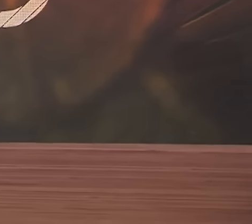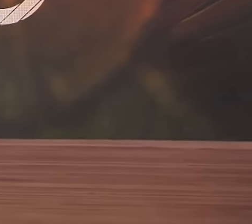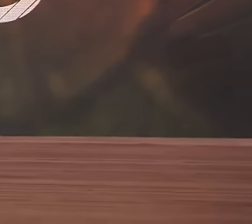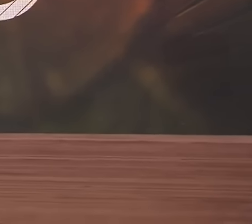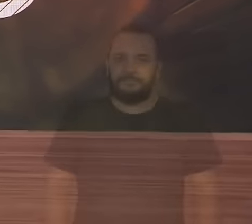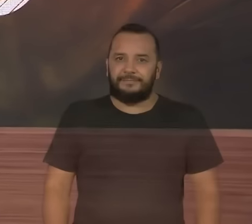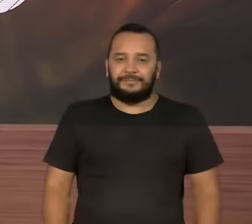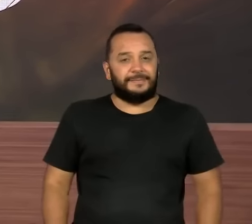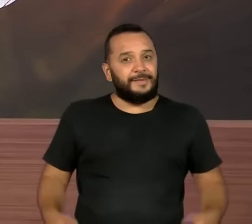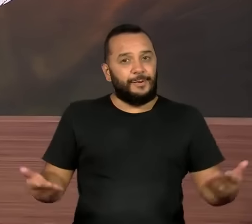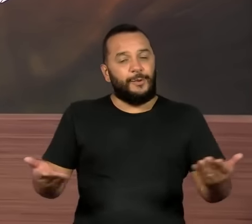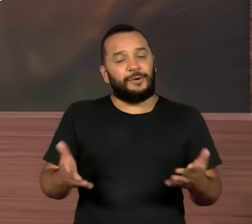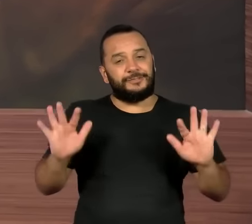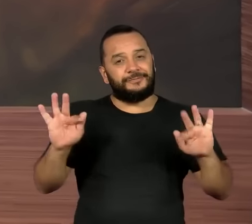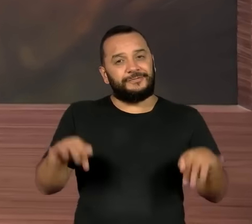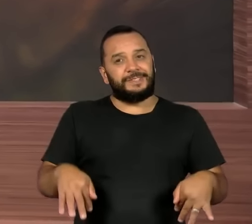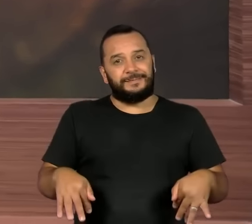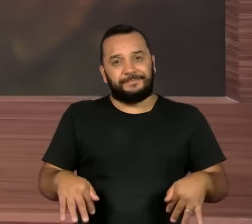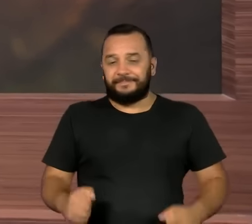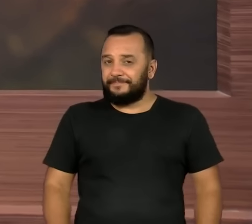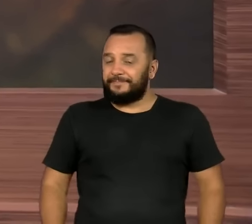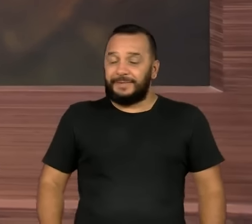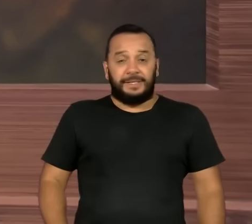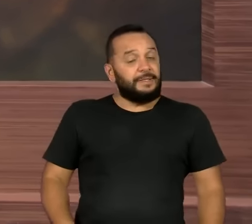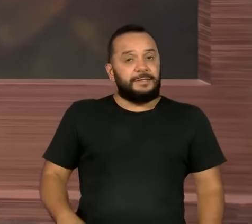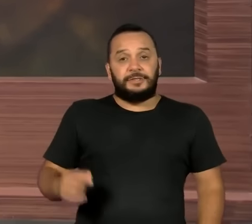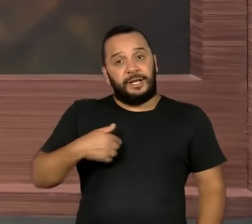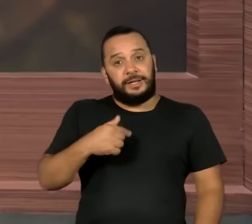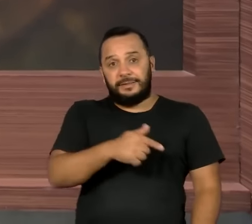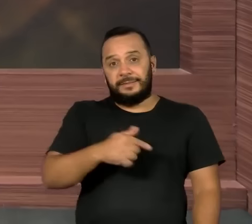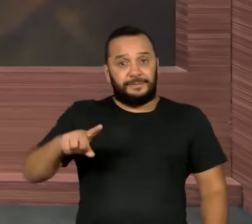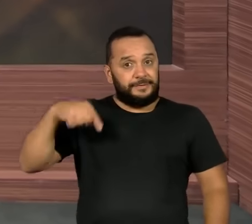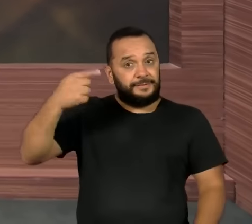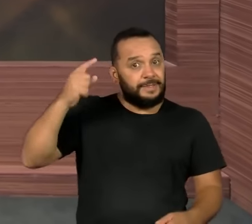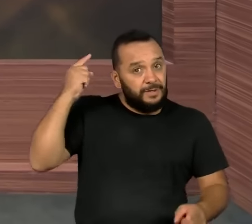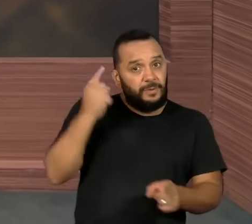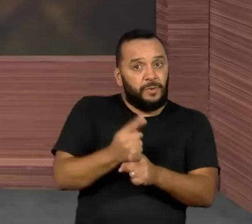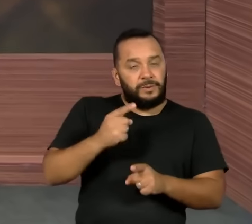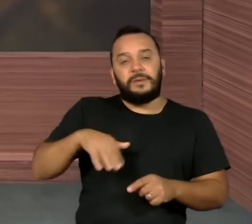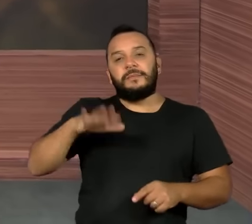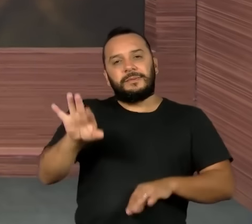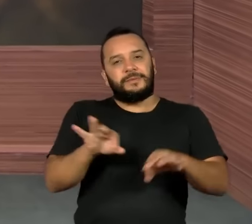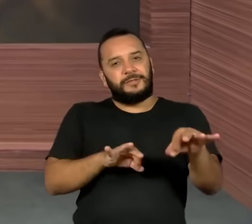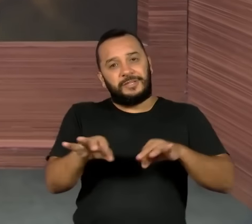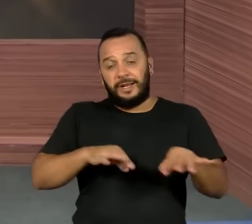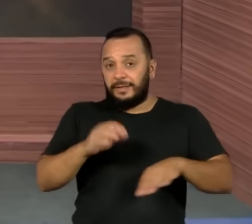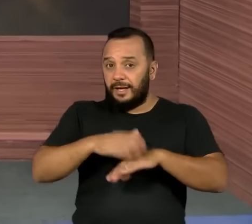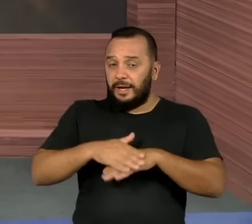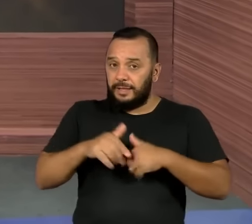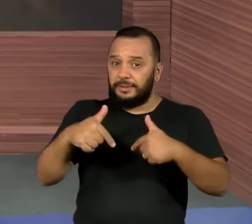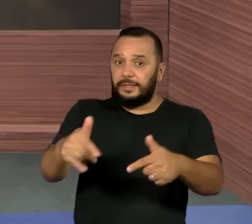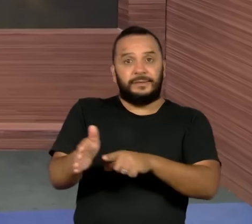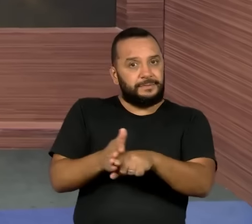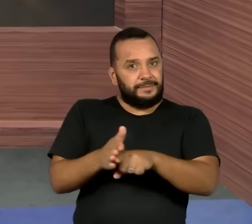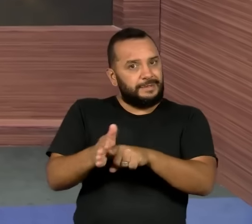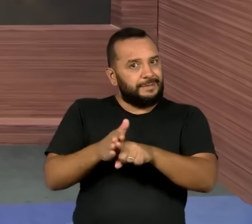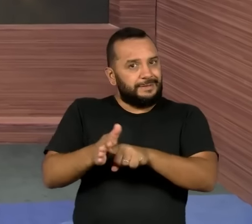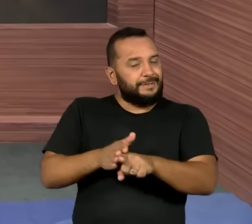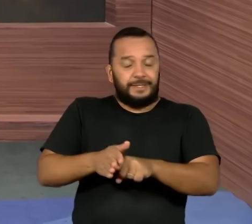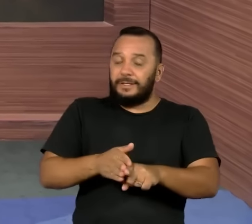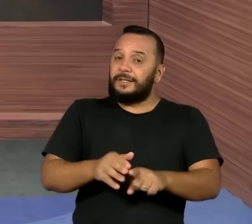E por hoje é só. A gente se encontra no próximo Repórter Eco, com mais projetos, ações e pesquisas